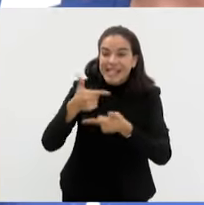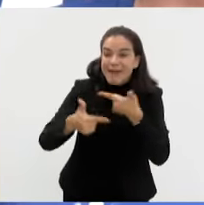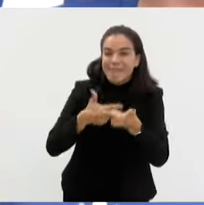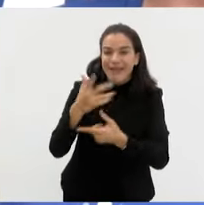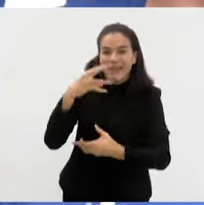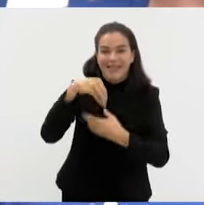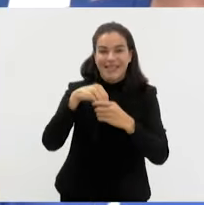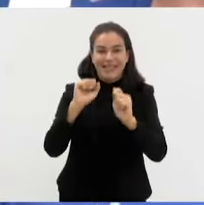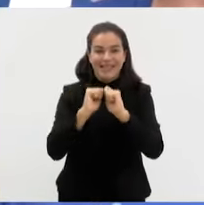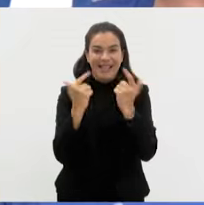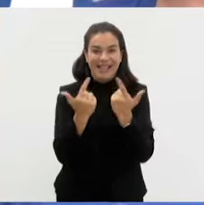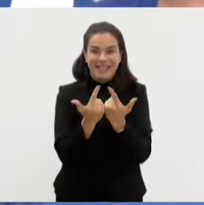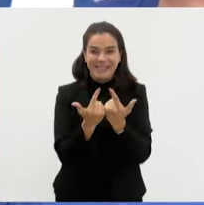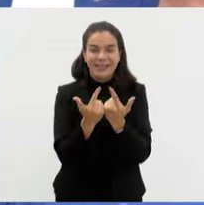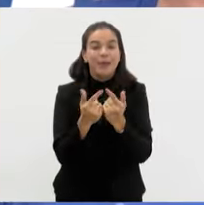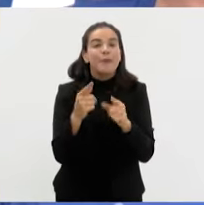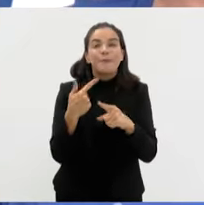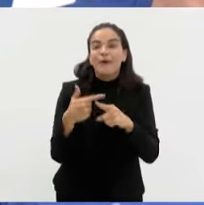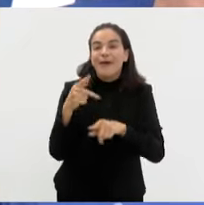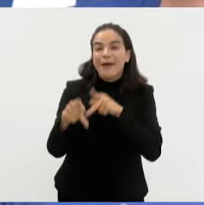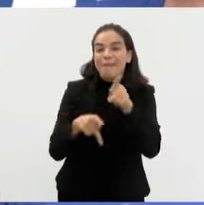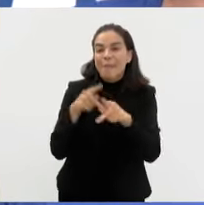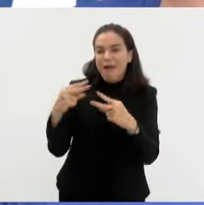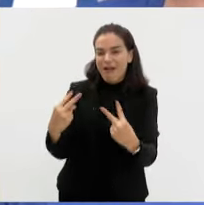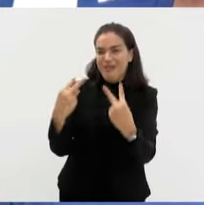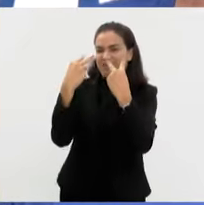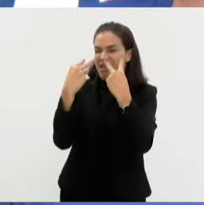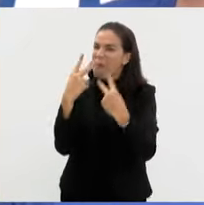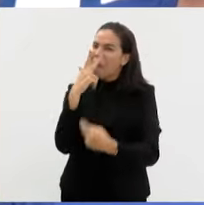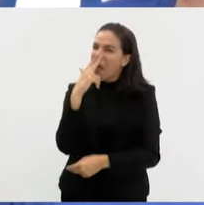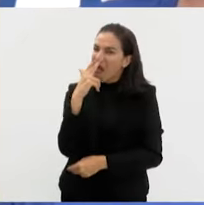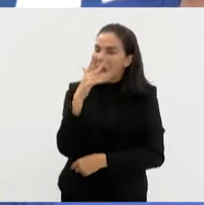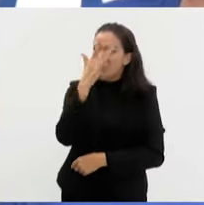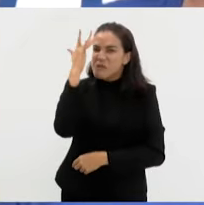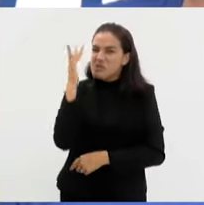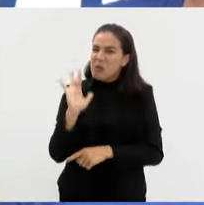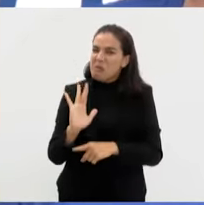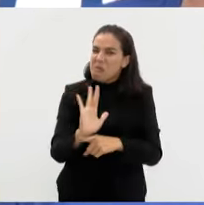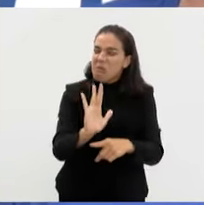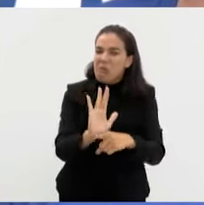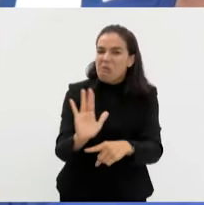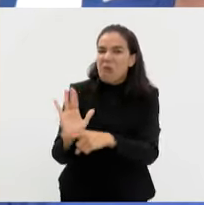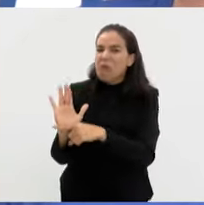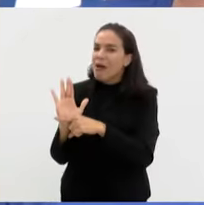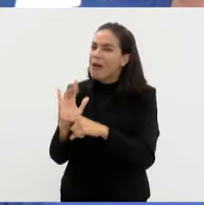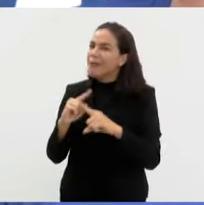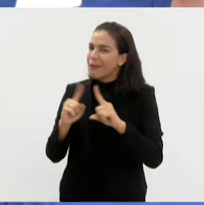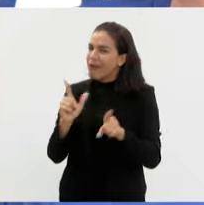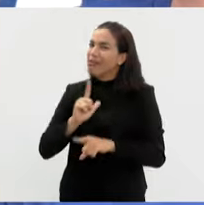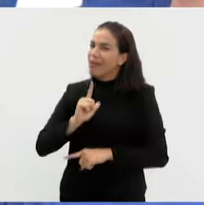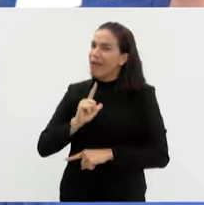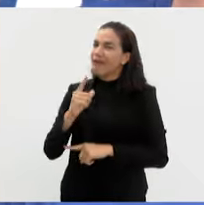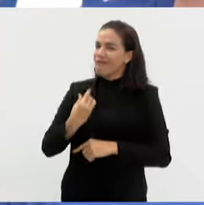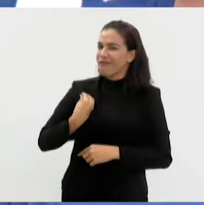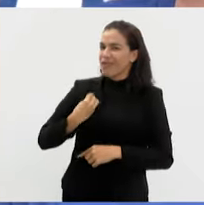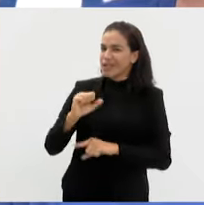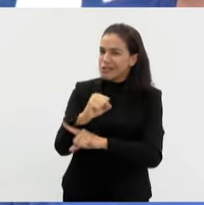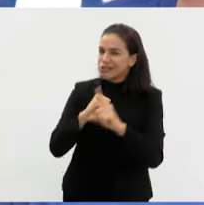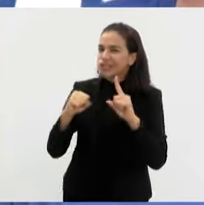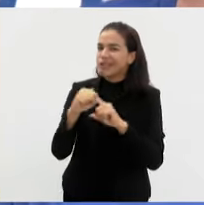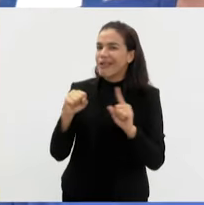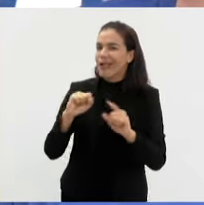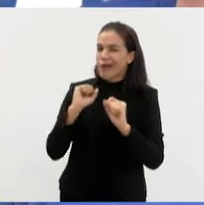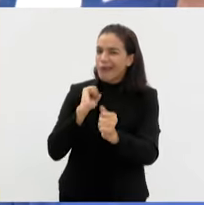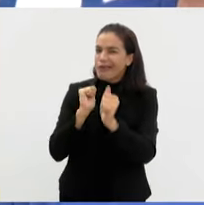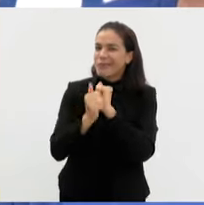Legislativa. Verdade que a população nos vê tão somente como as pessoas que dão a contribuição ali, mas a gente tem vida social, vida